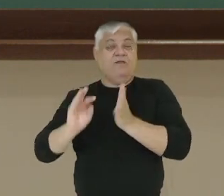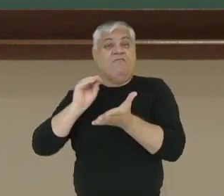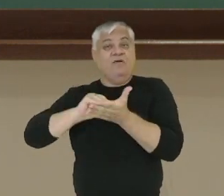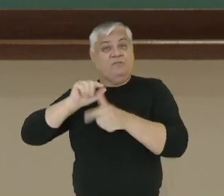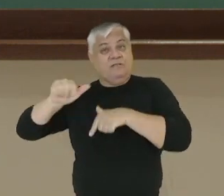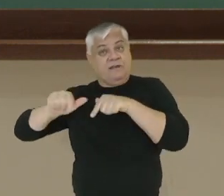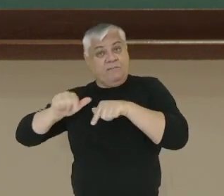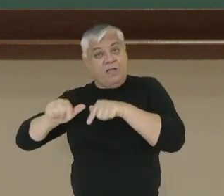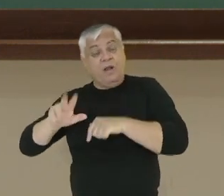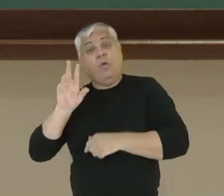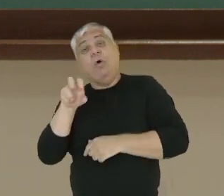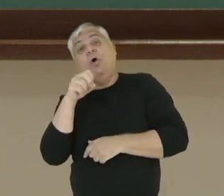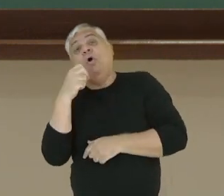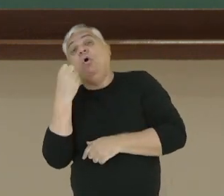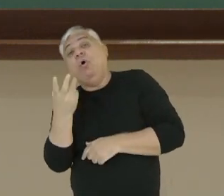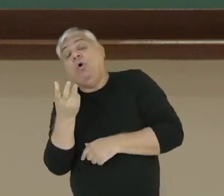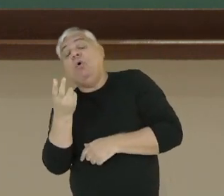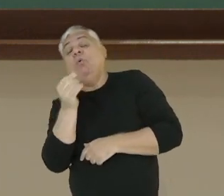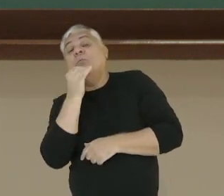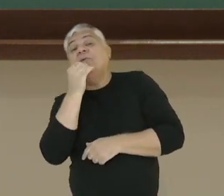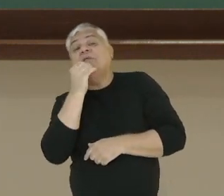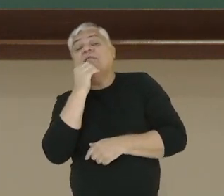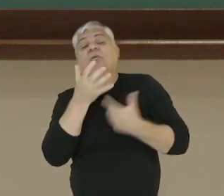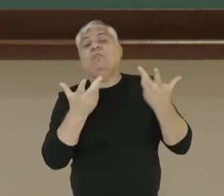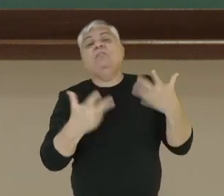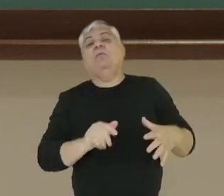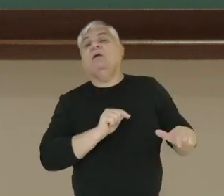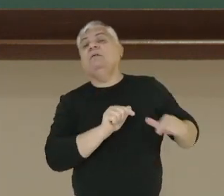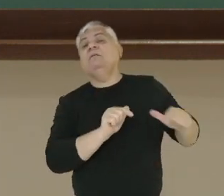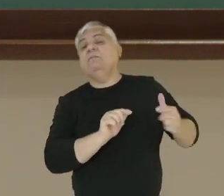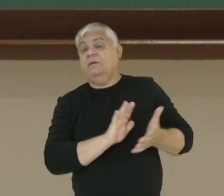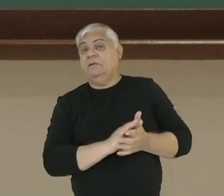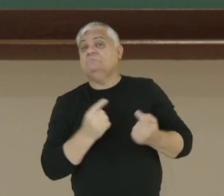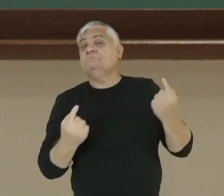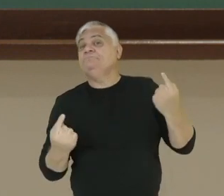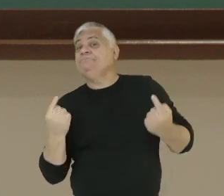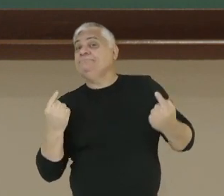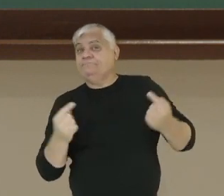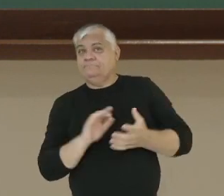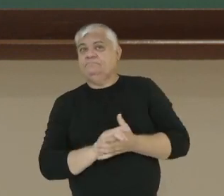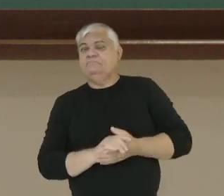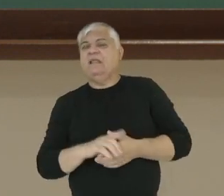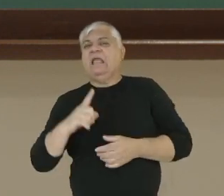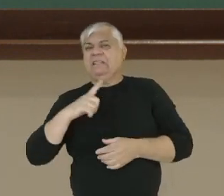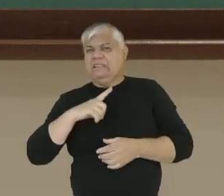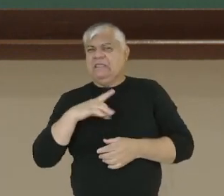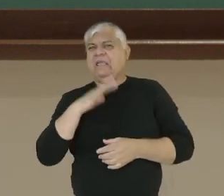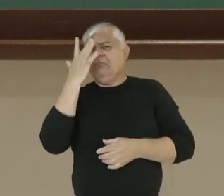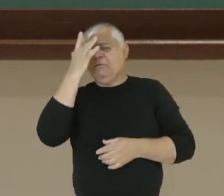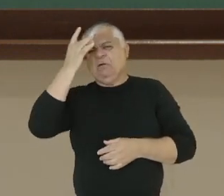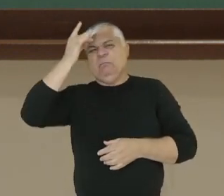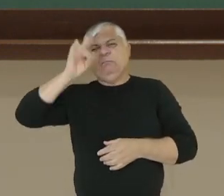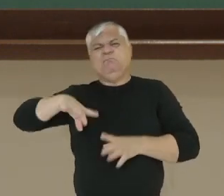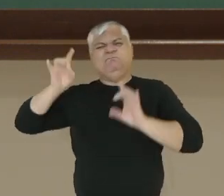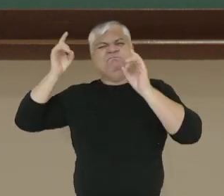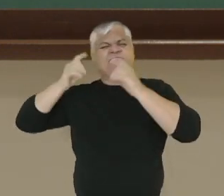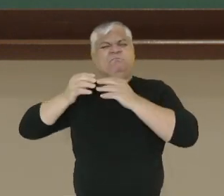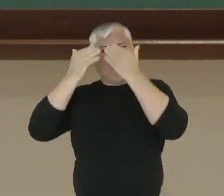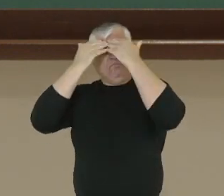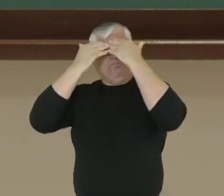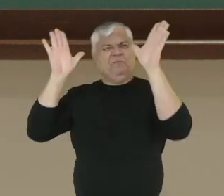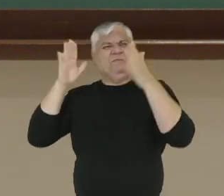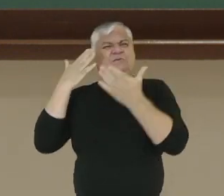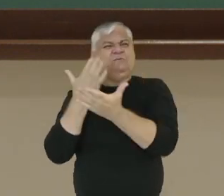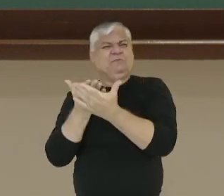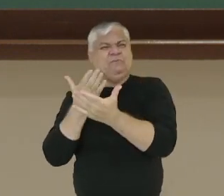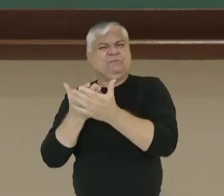dois casos. Falta muito emprego, mas tem muita gente que acaba desistindo dos estudos, desiste de se